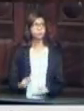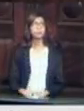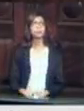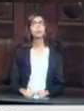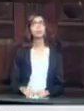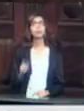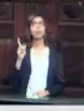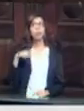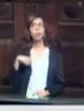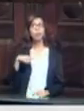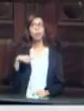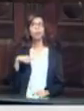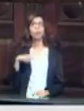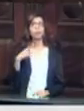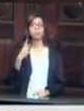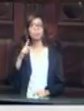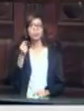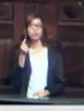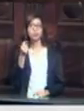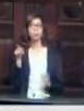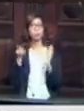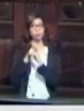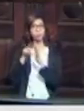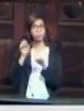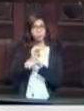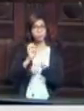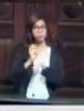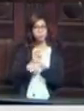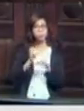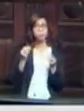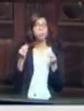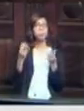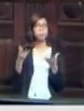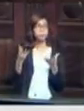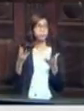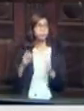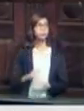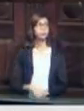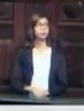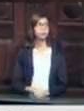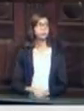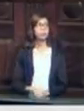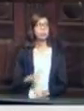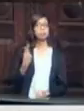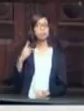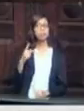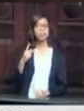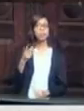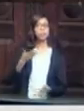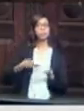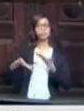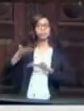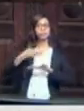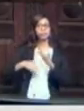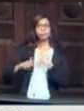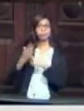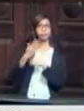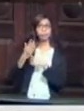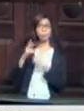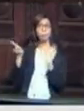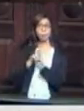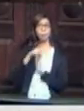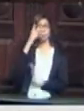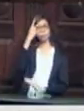são recursos do Estado para os seus benefícios